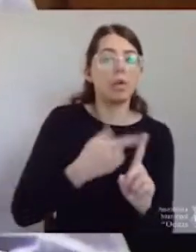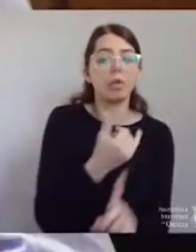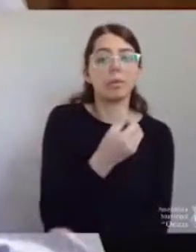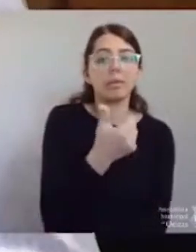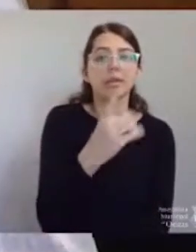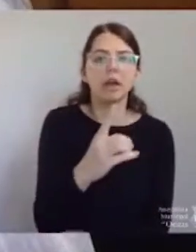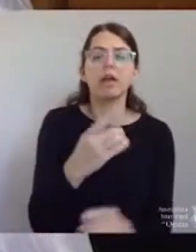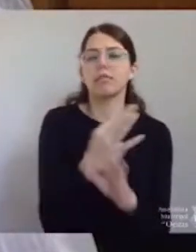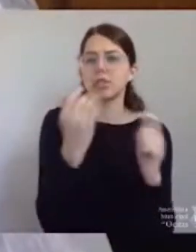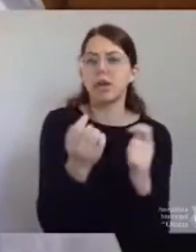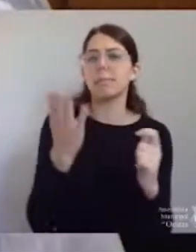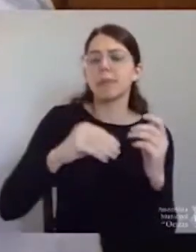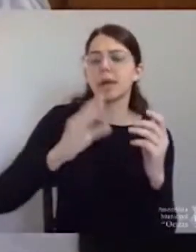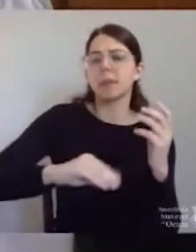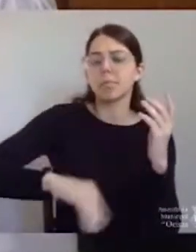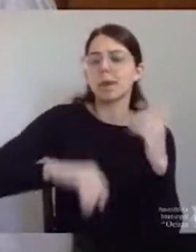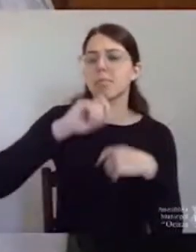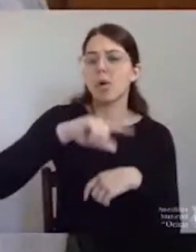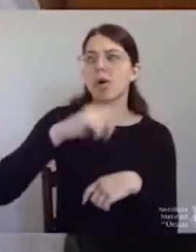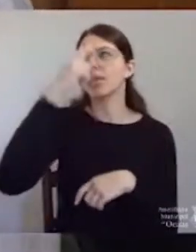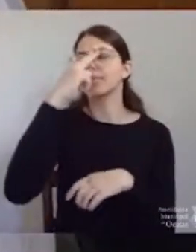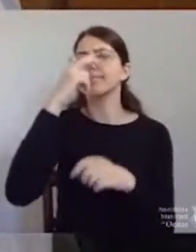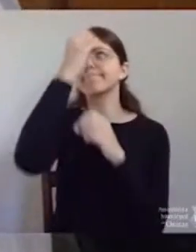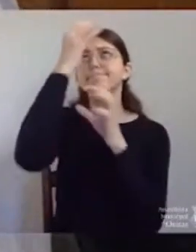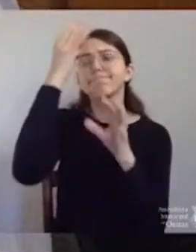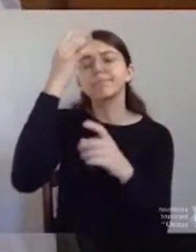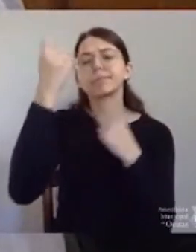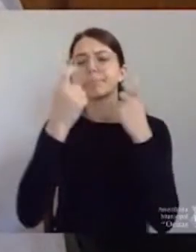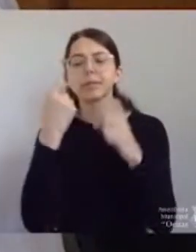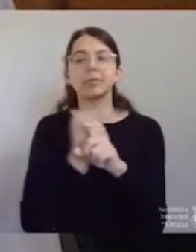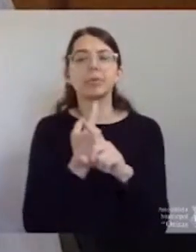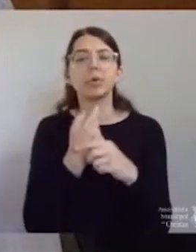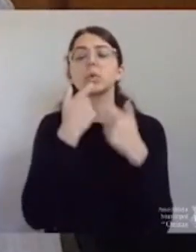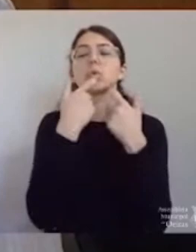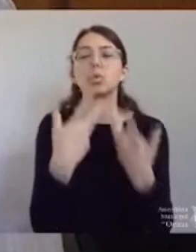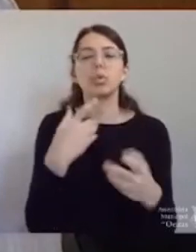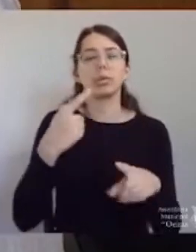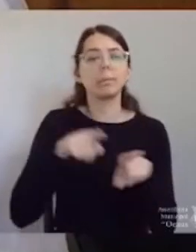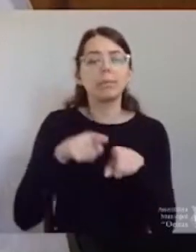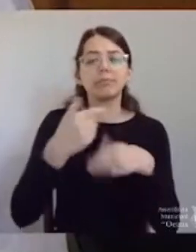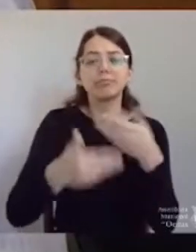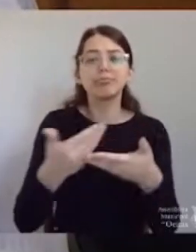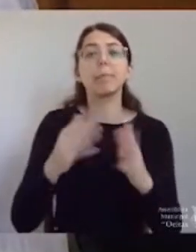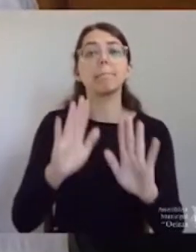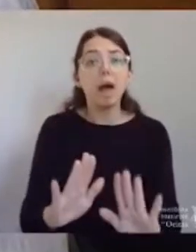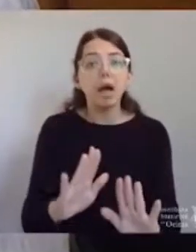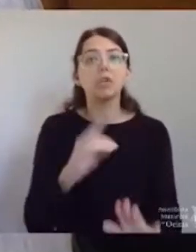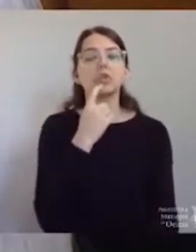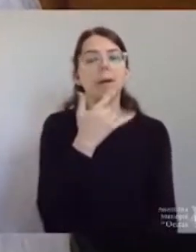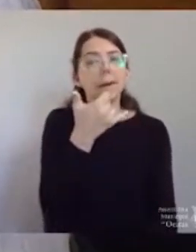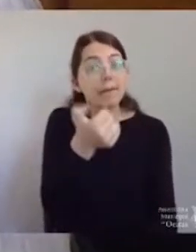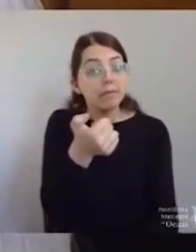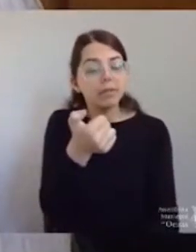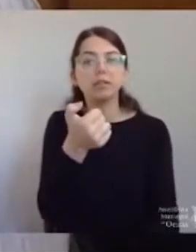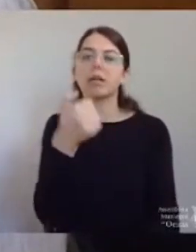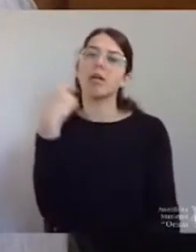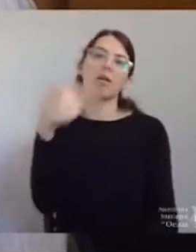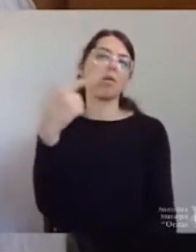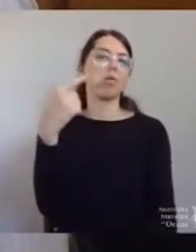festejos, interpretações históricas, todo o processo político. Mas o 25 de Abril é único e